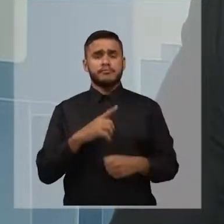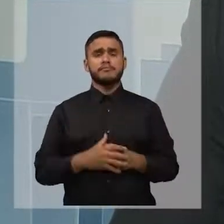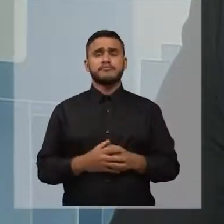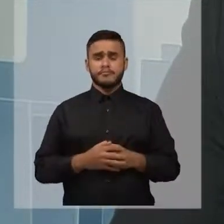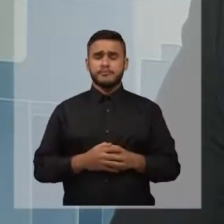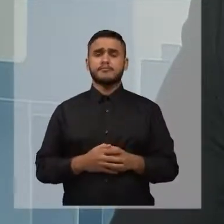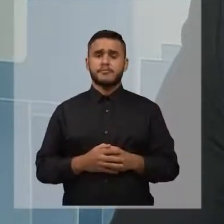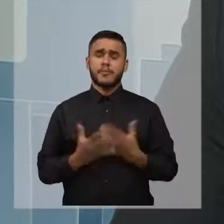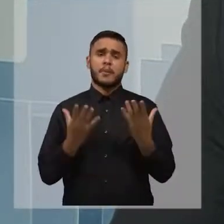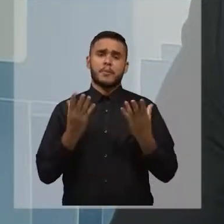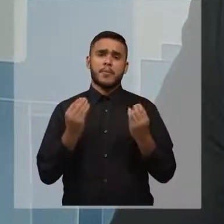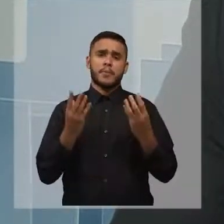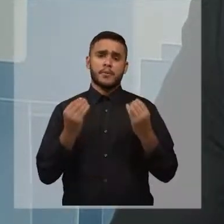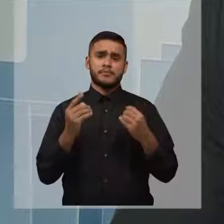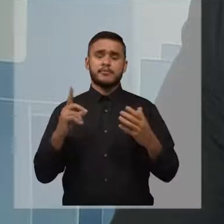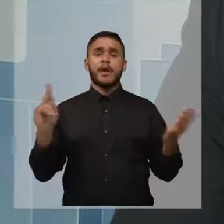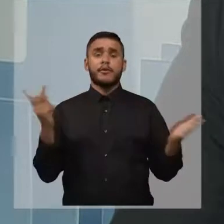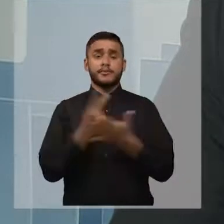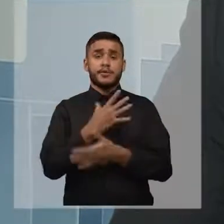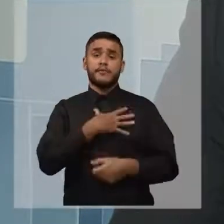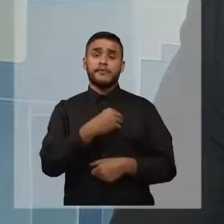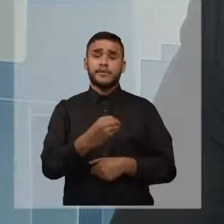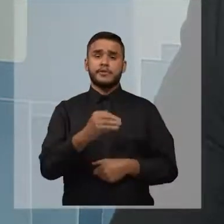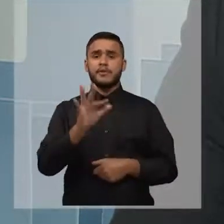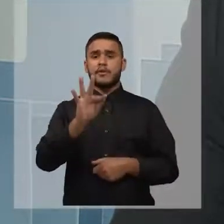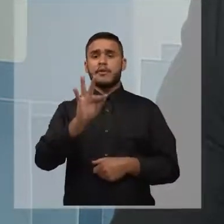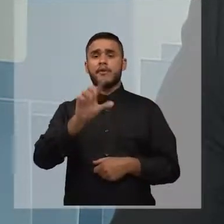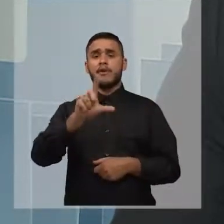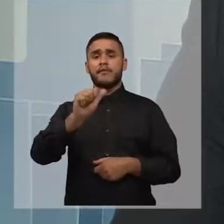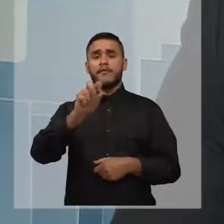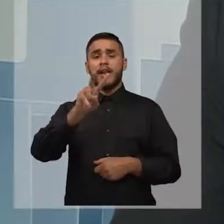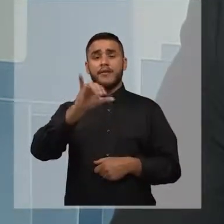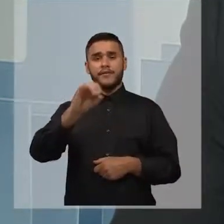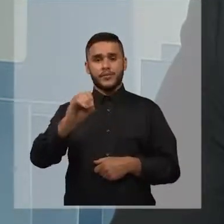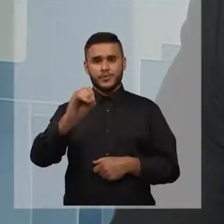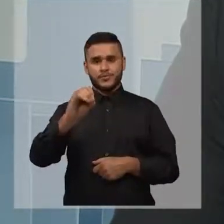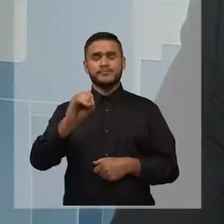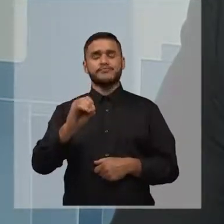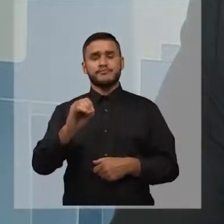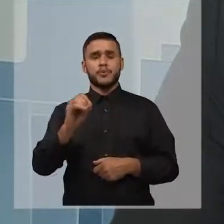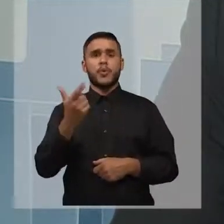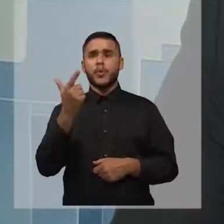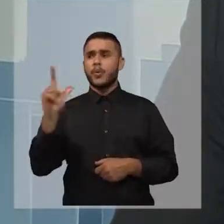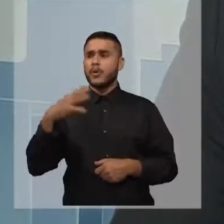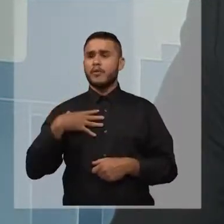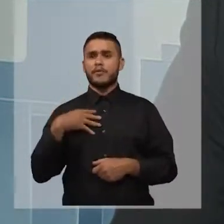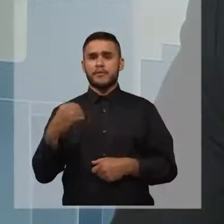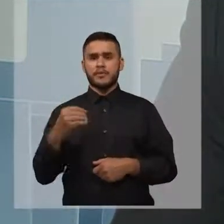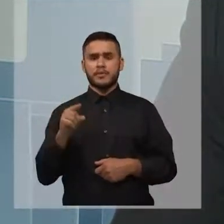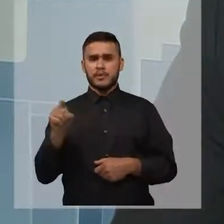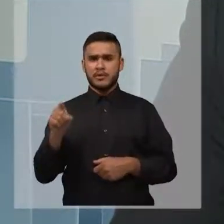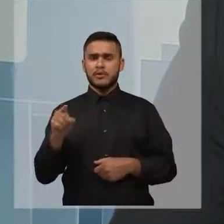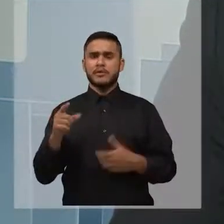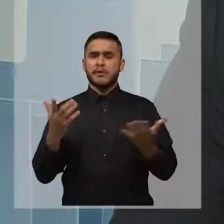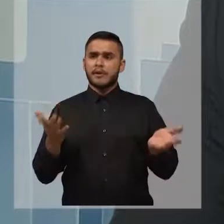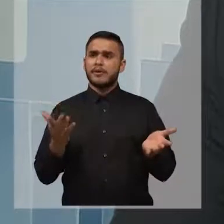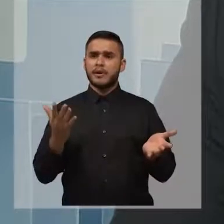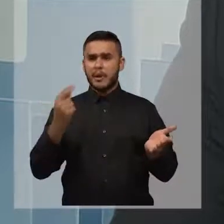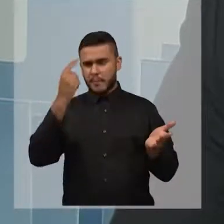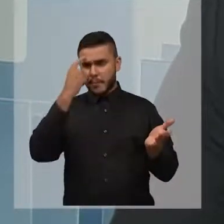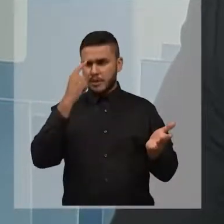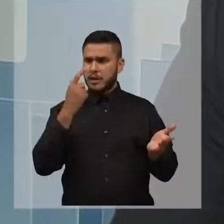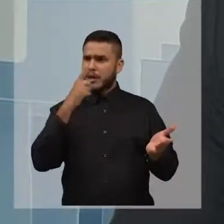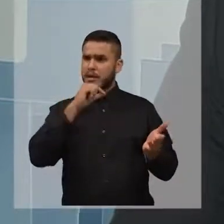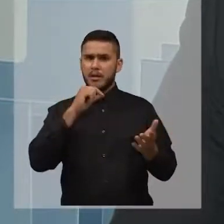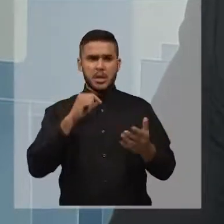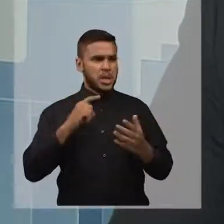do escândalo do Flávio Bolsonaro, né, do seu filho, e agora o outro filho, o Carlos Bolsonaro, uma espécie de um pitbull em todo sentido, parece que quem